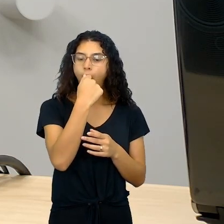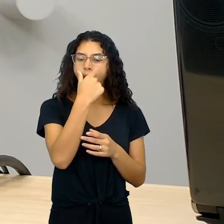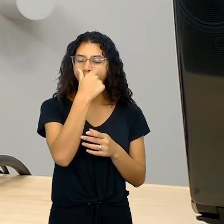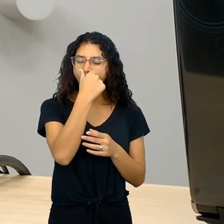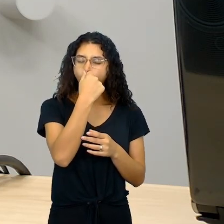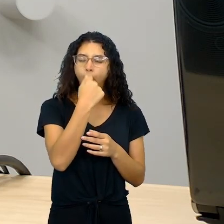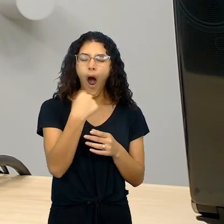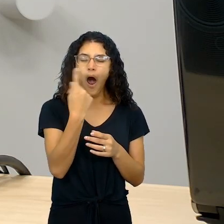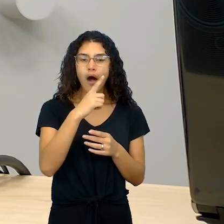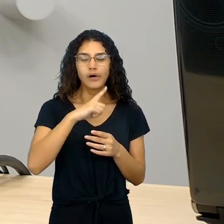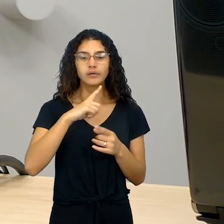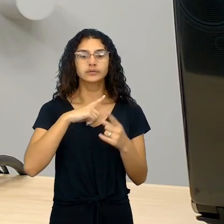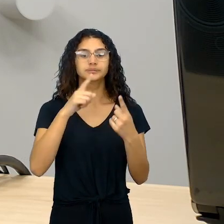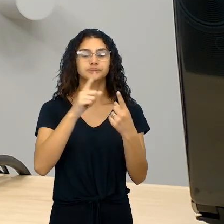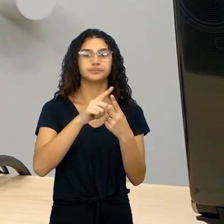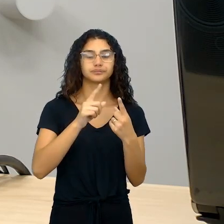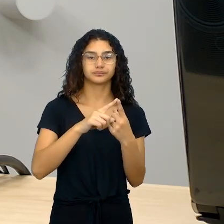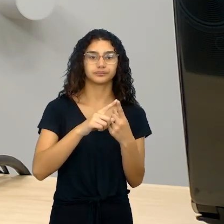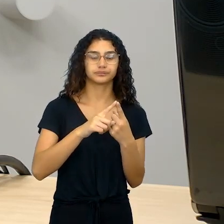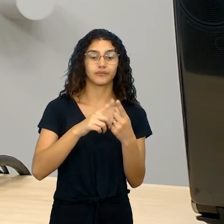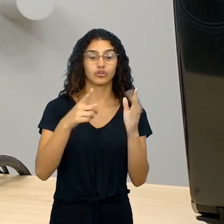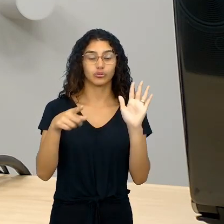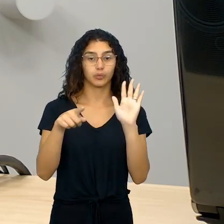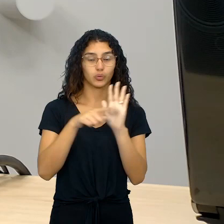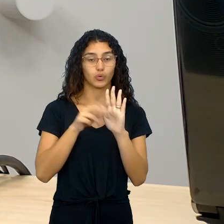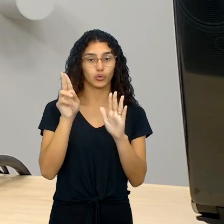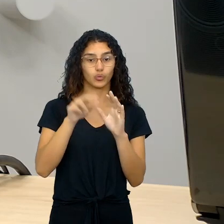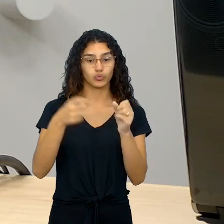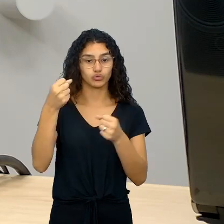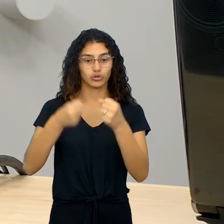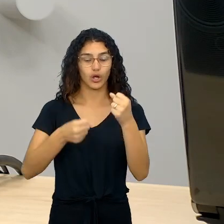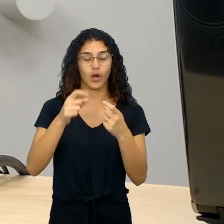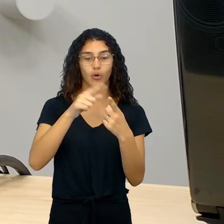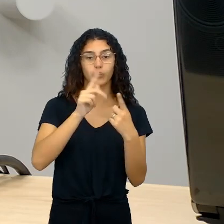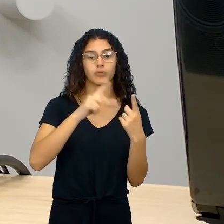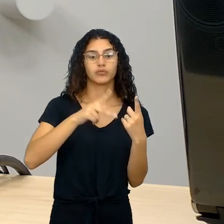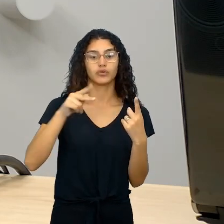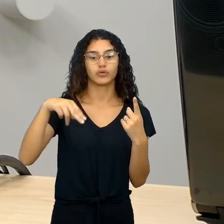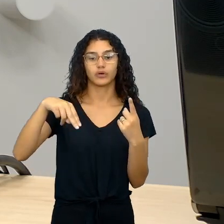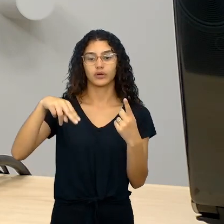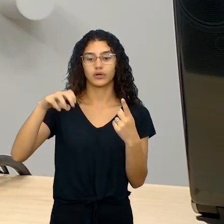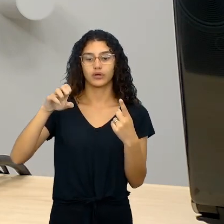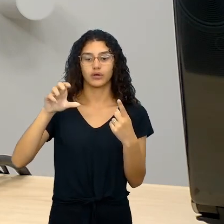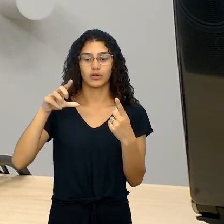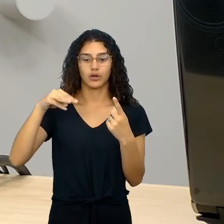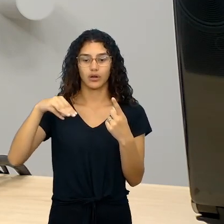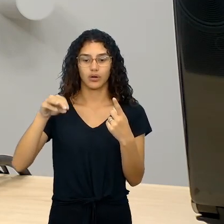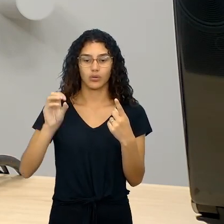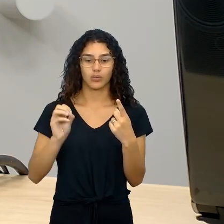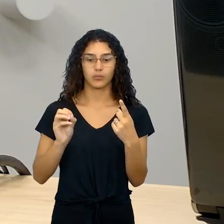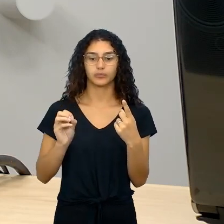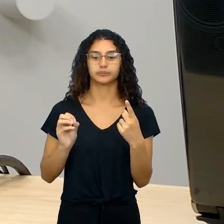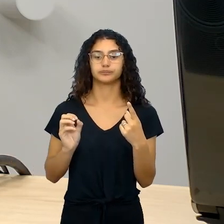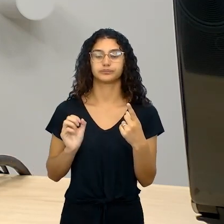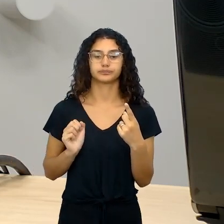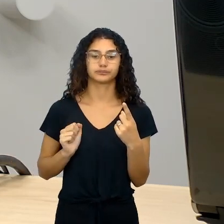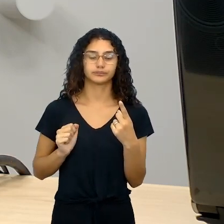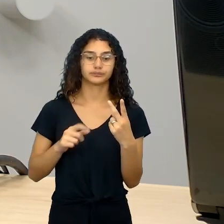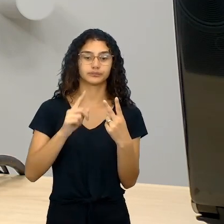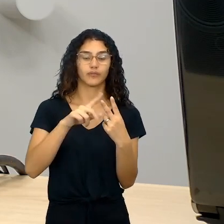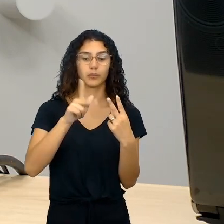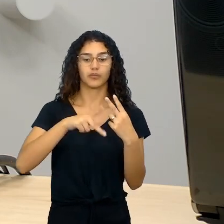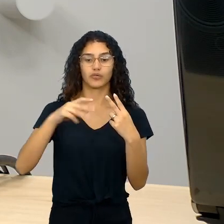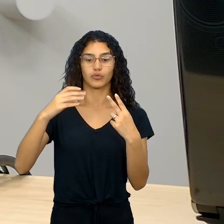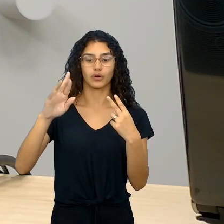aqui reduzir o uso de automóveis, professor Neumann, corrigindo, professor, que eu tinha falado errado seu nome antes, né?